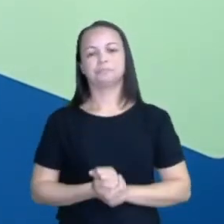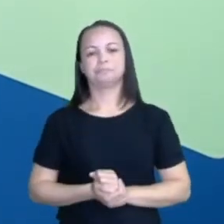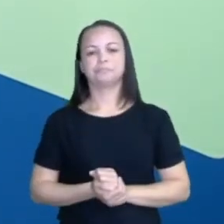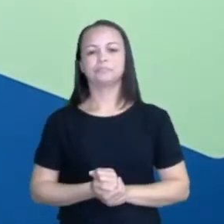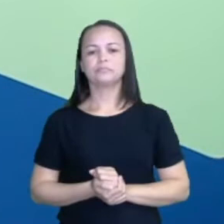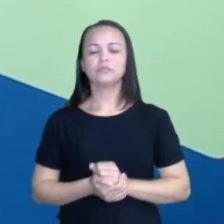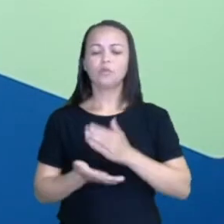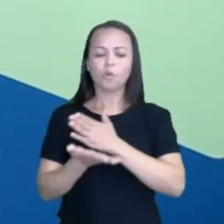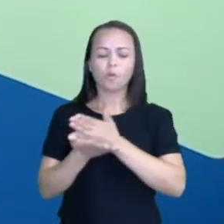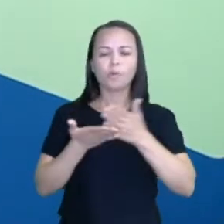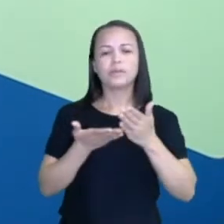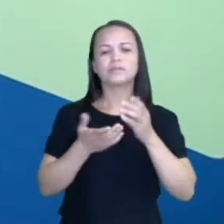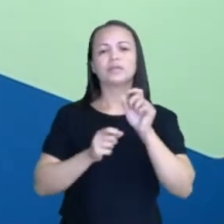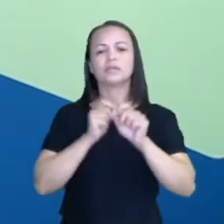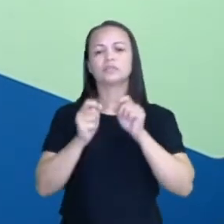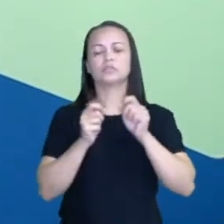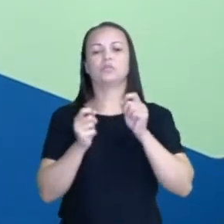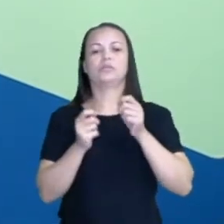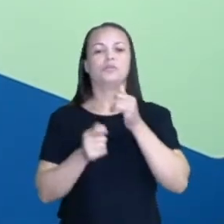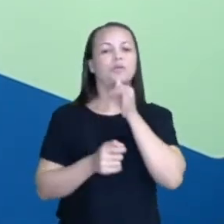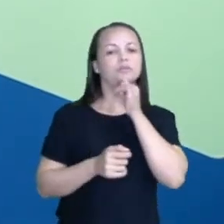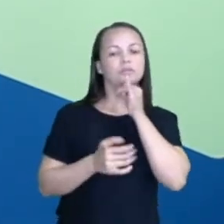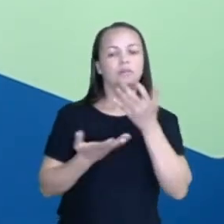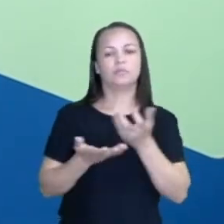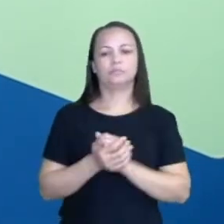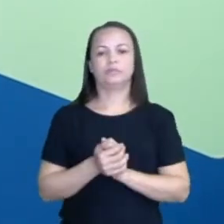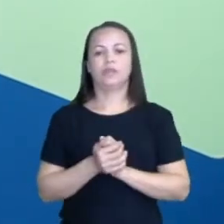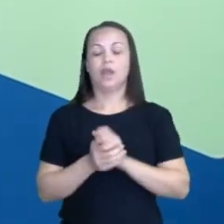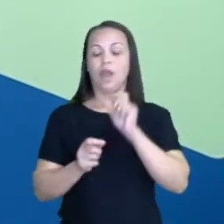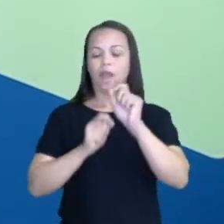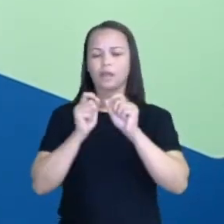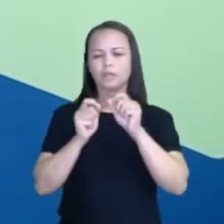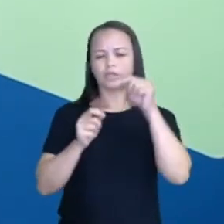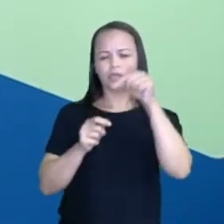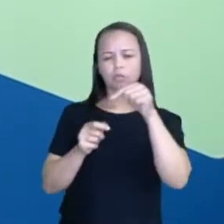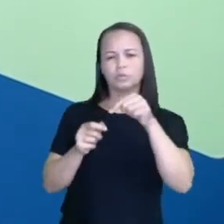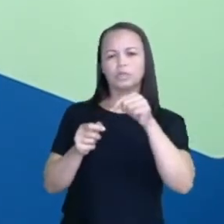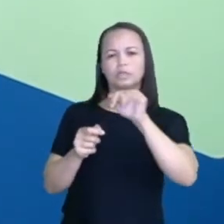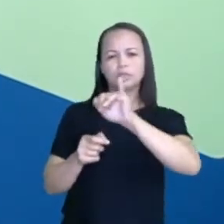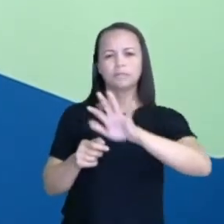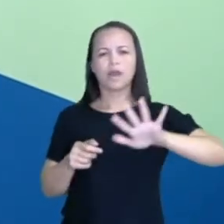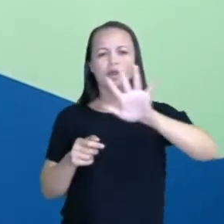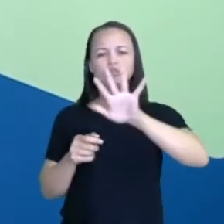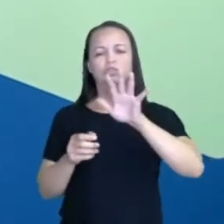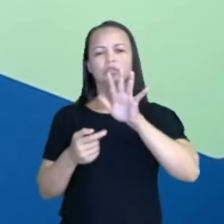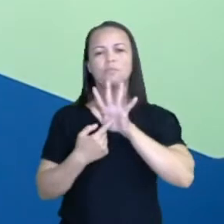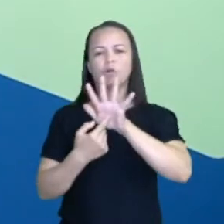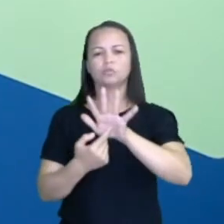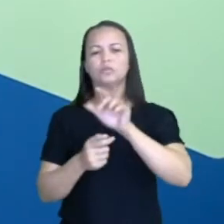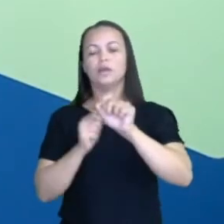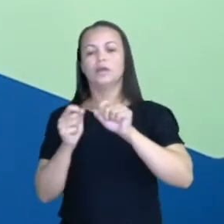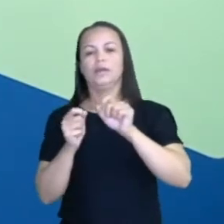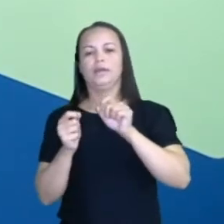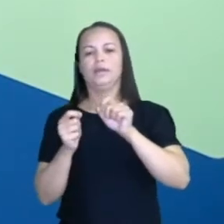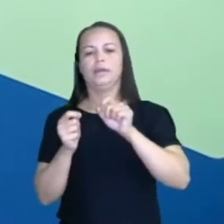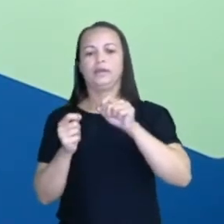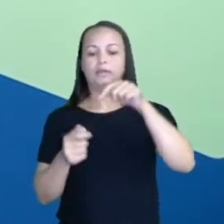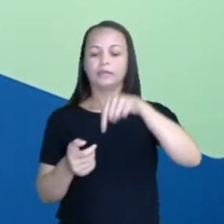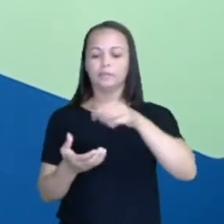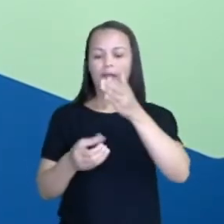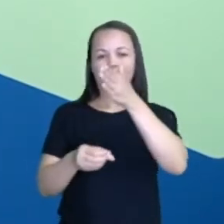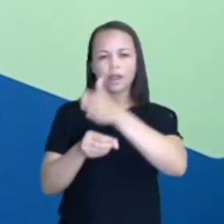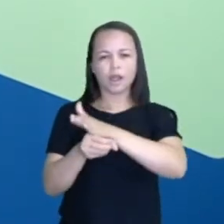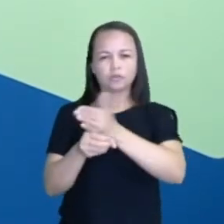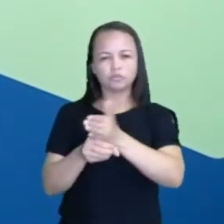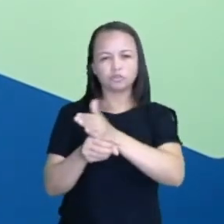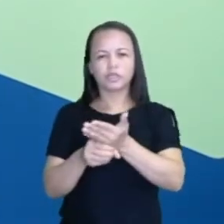exemplos. Aquilo que nós aqui conhecemos como macaxeira aqui em Pernambuco, em outros estados